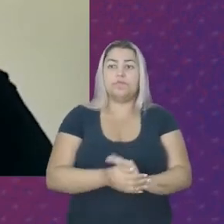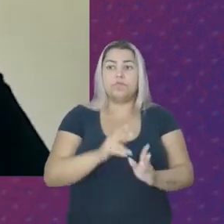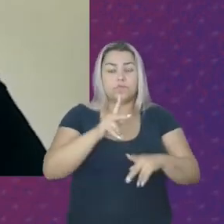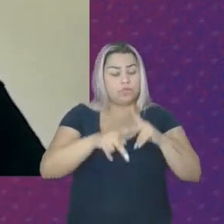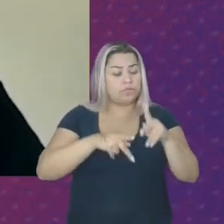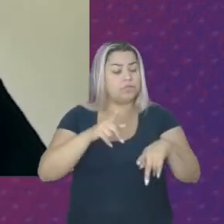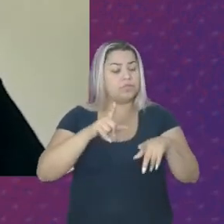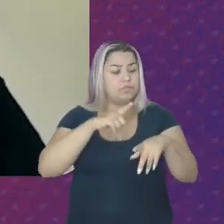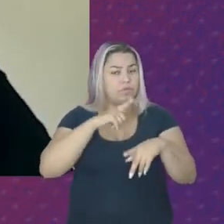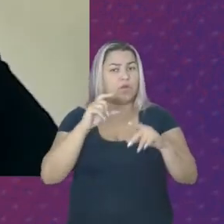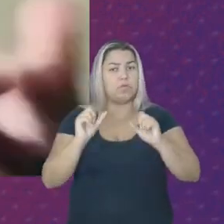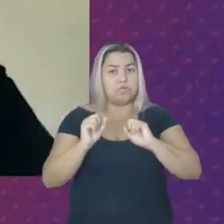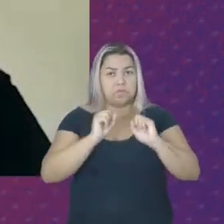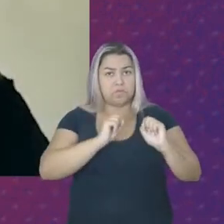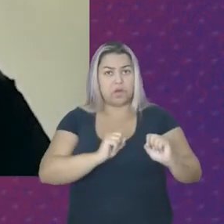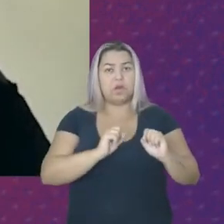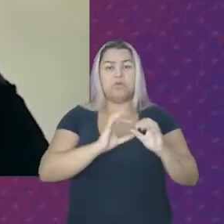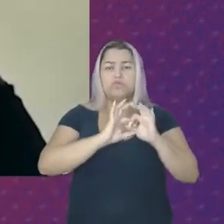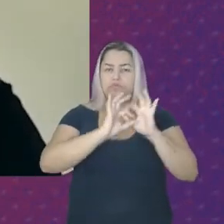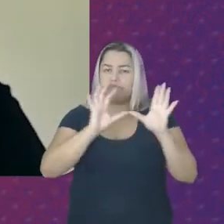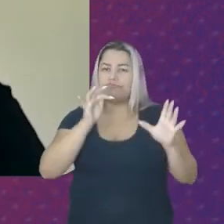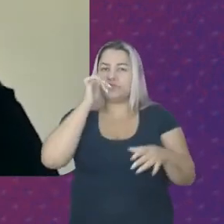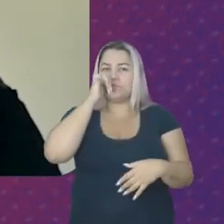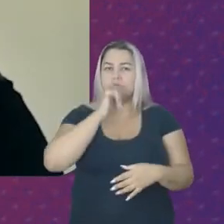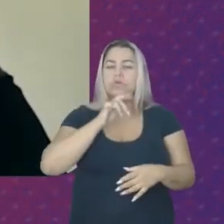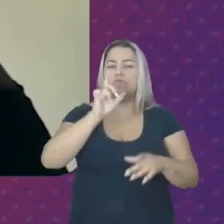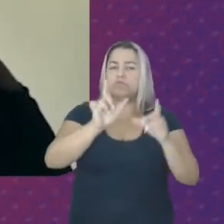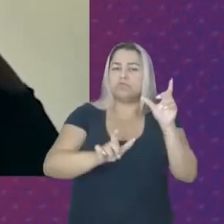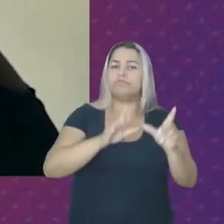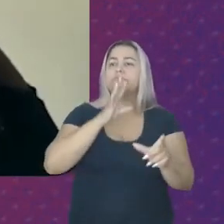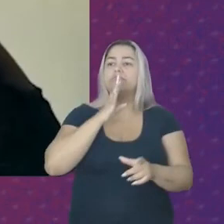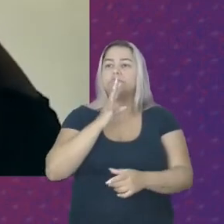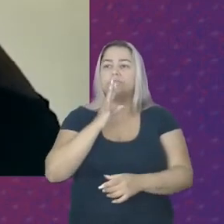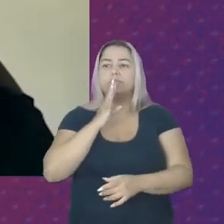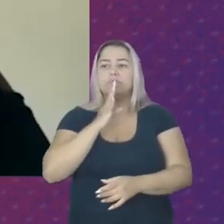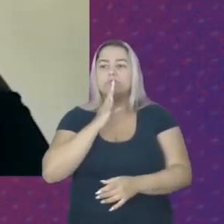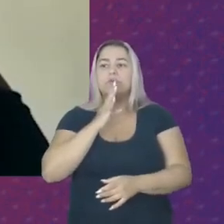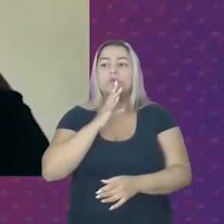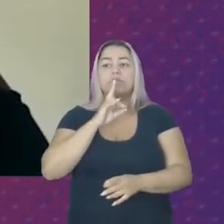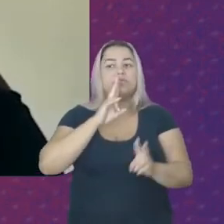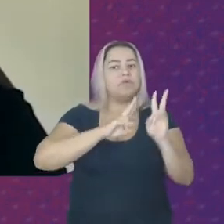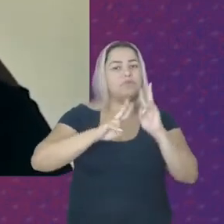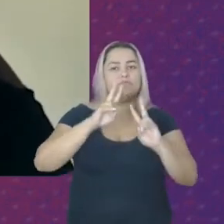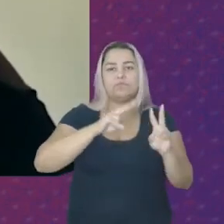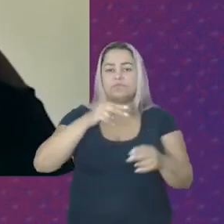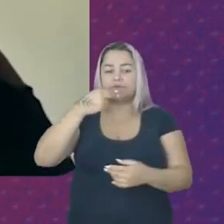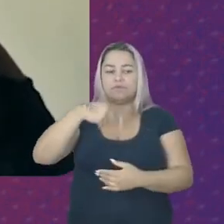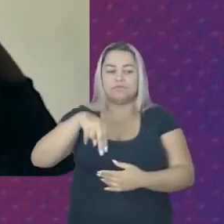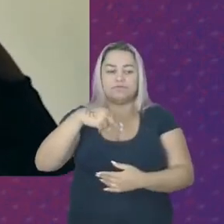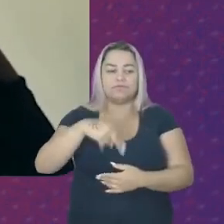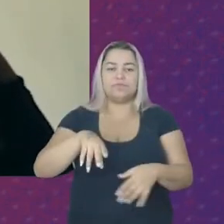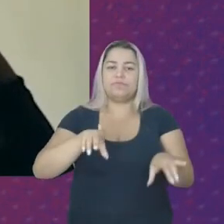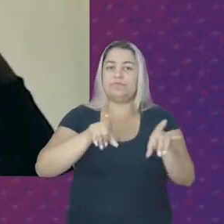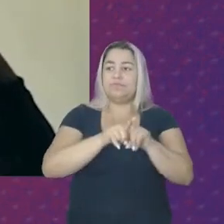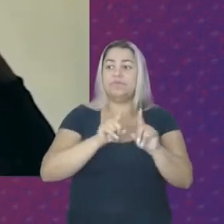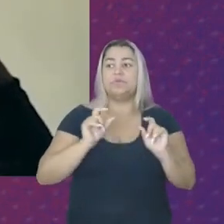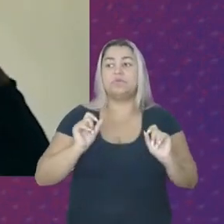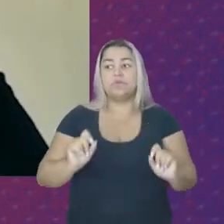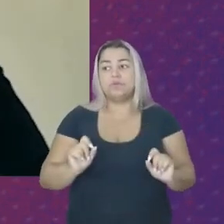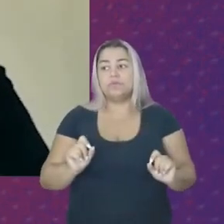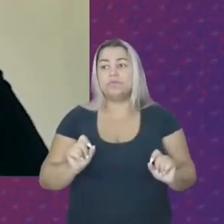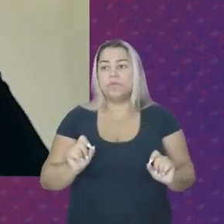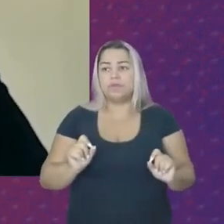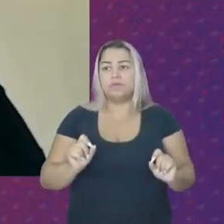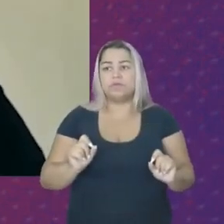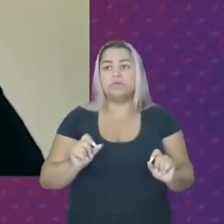e deve, inclusive. Quantas são as mulheres que você conhece que assistem novela todos os dias? Eu mesmo sou uma dessas. Adoro ver novela e